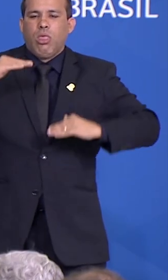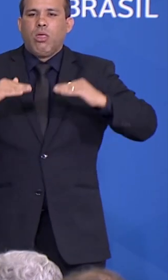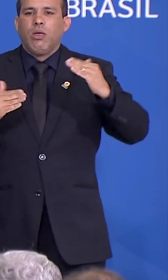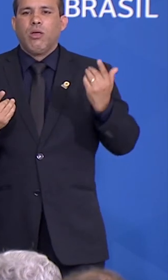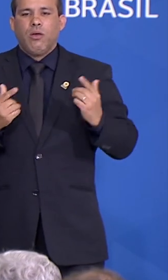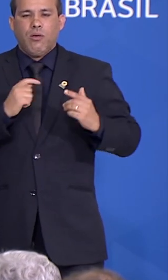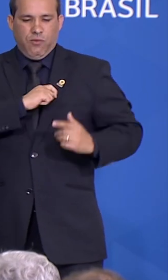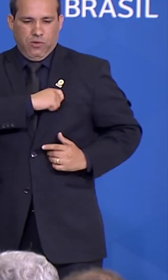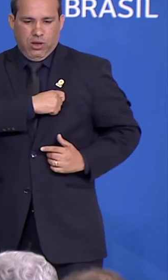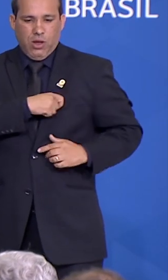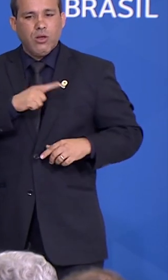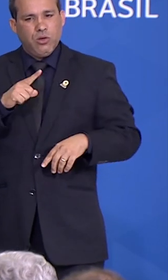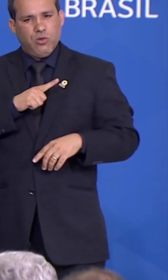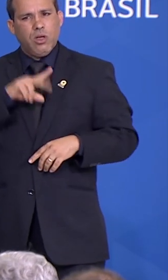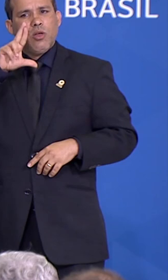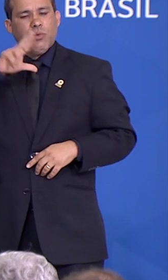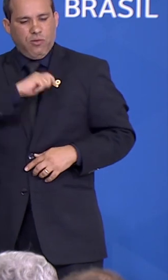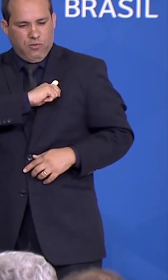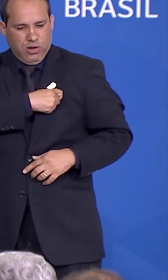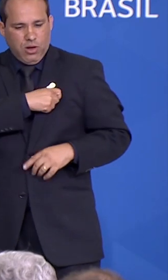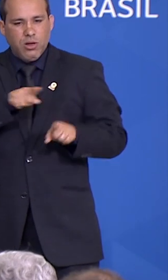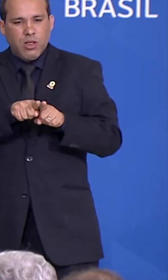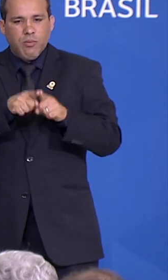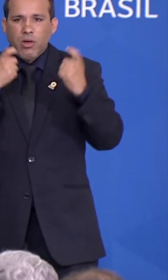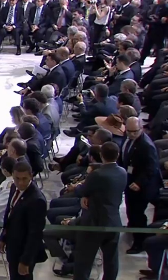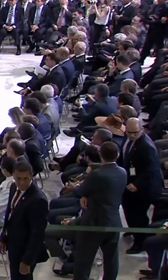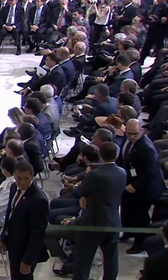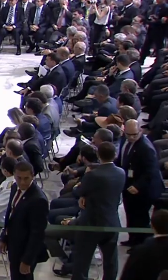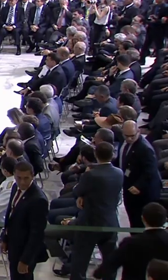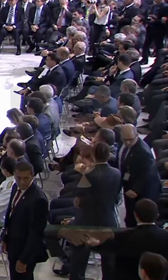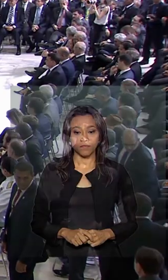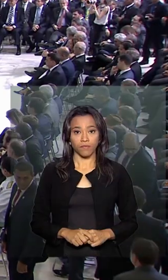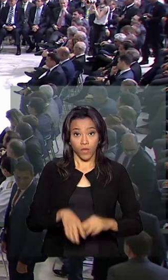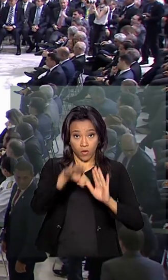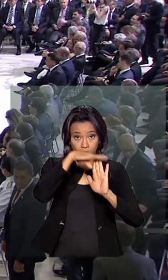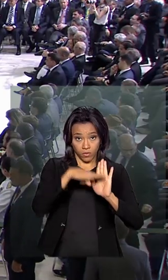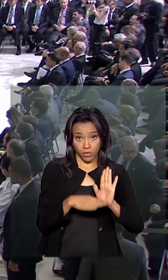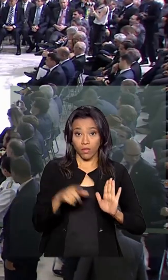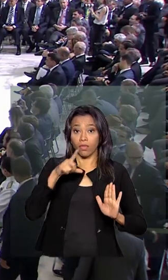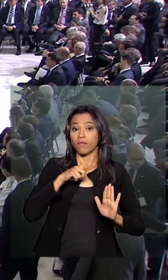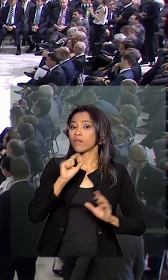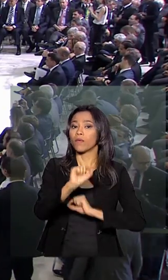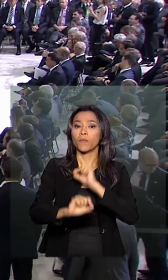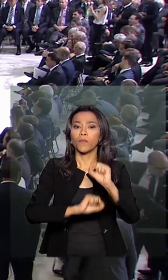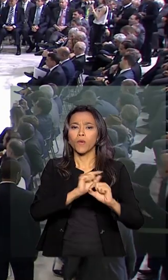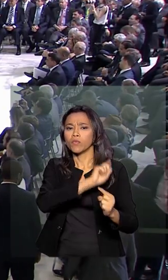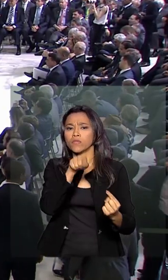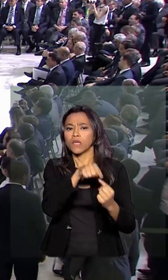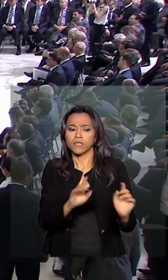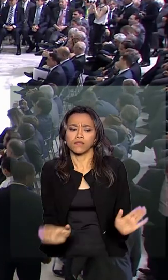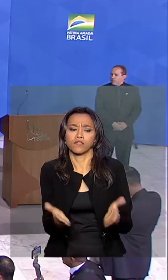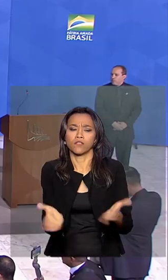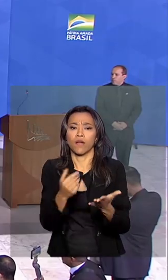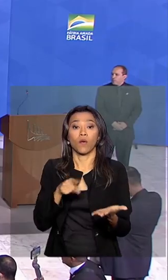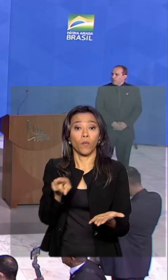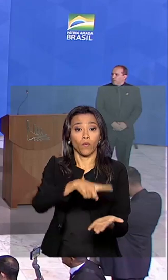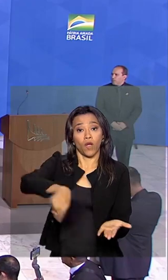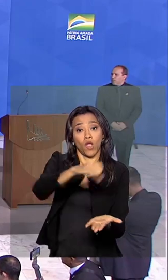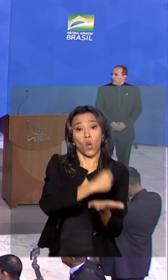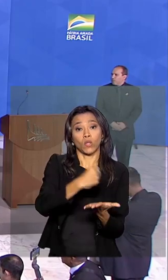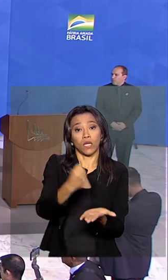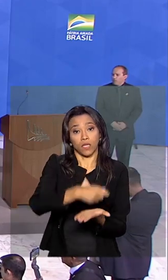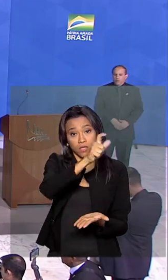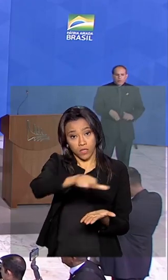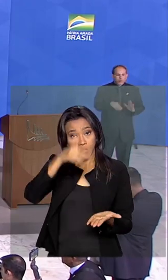é um governo que tem responsabilidade fiscal e preocupação social. O programa tem iniciativas para incentivar a contratação de